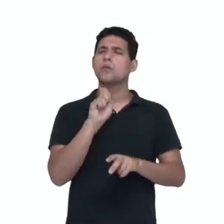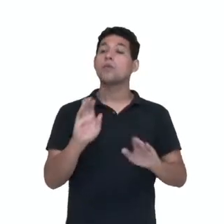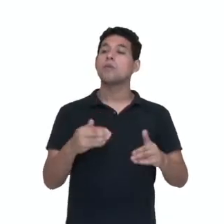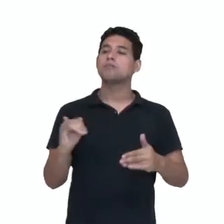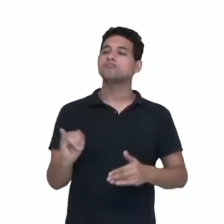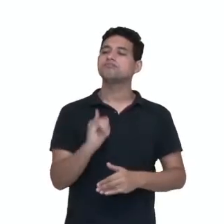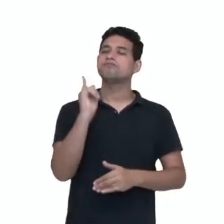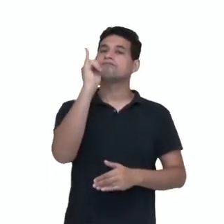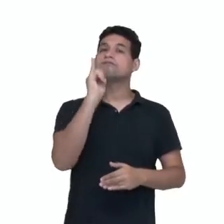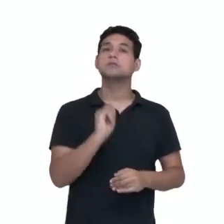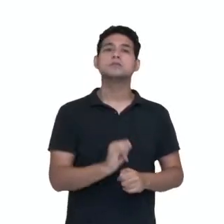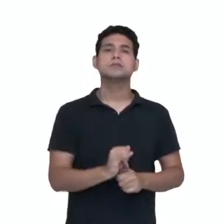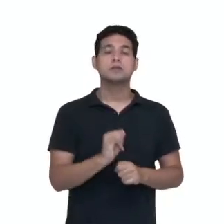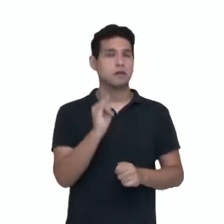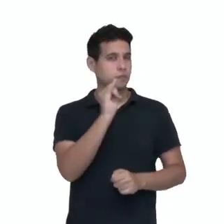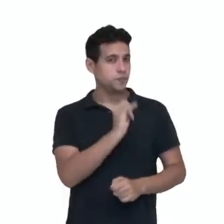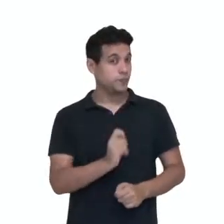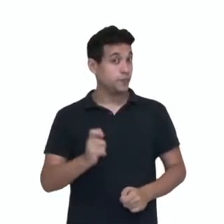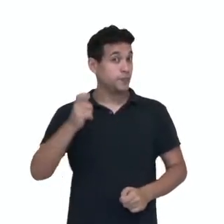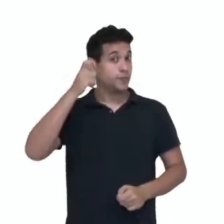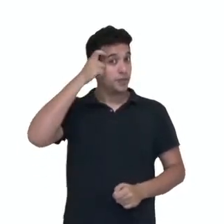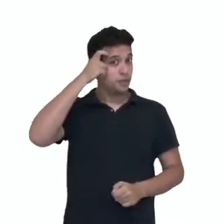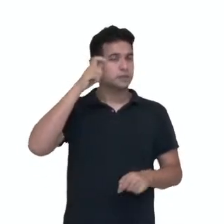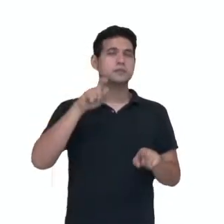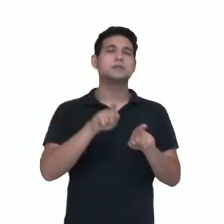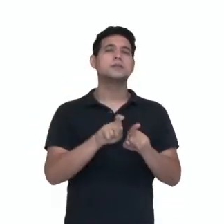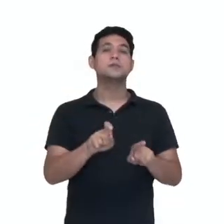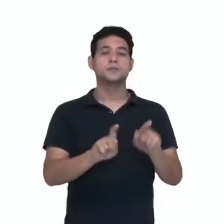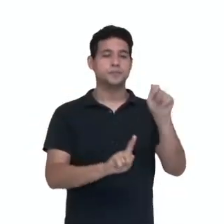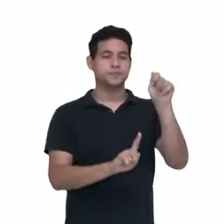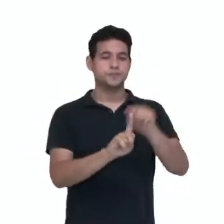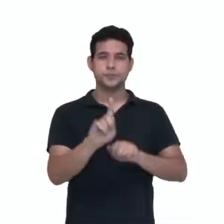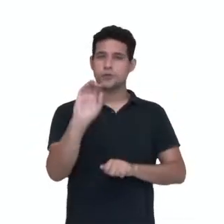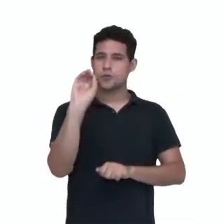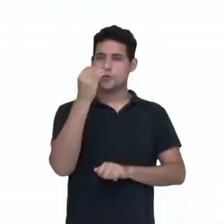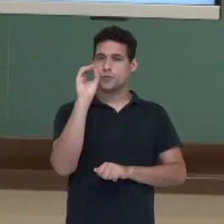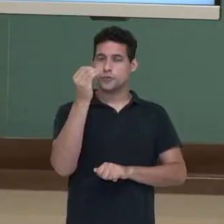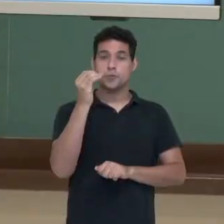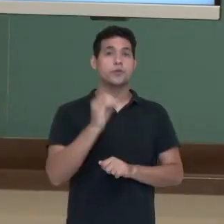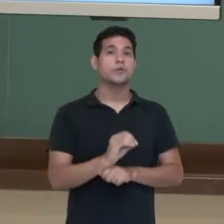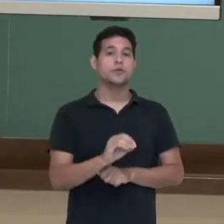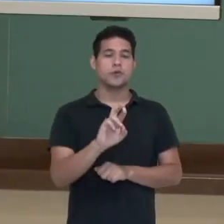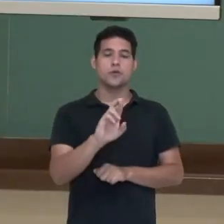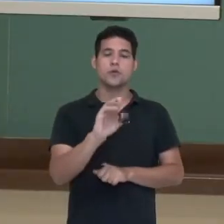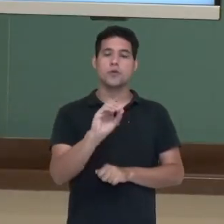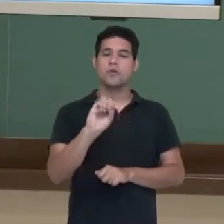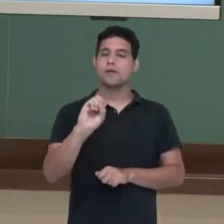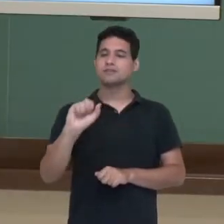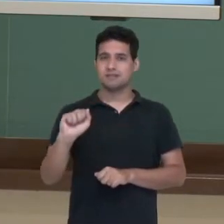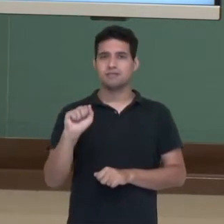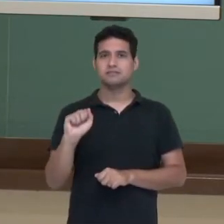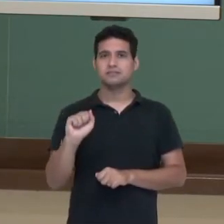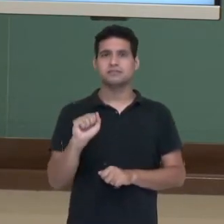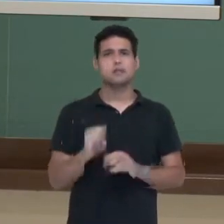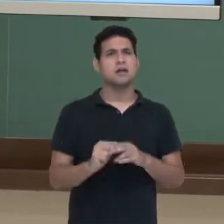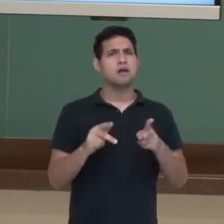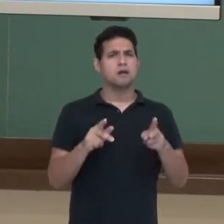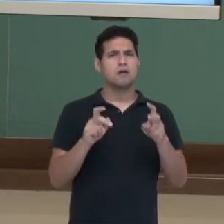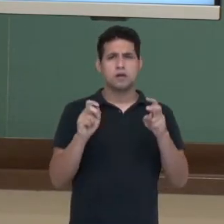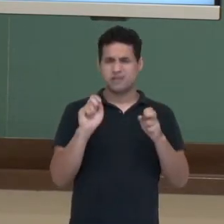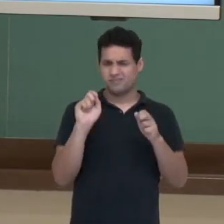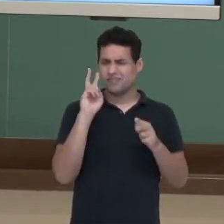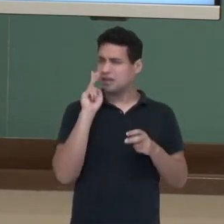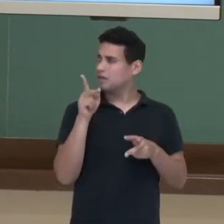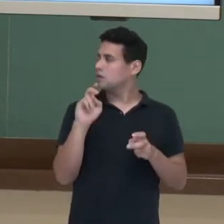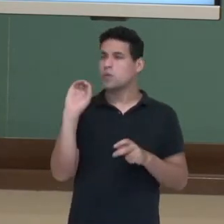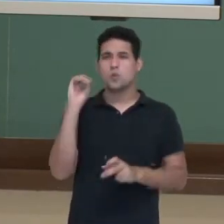importância da campanha de conscientização do mês Outubro Rosa. Vamos entonces a seguir,